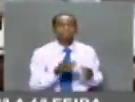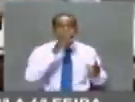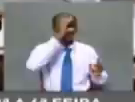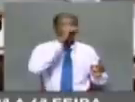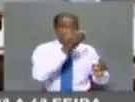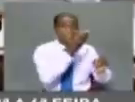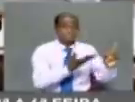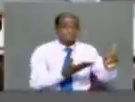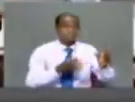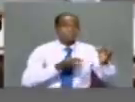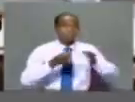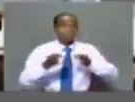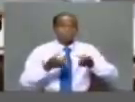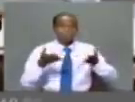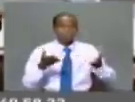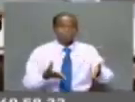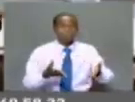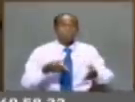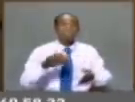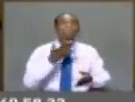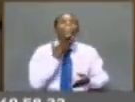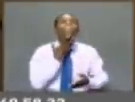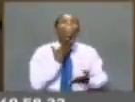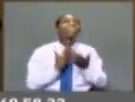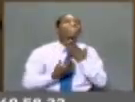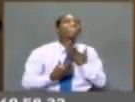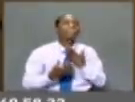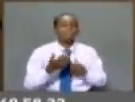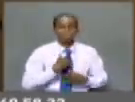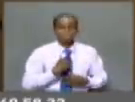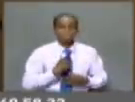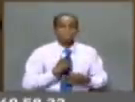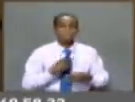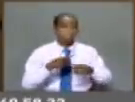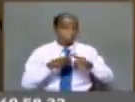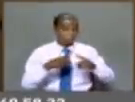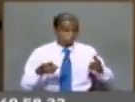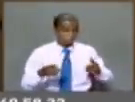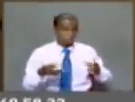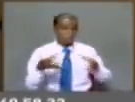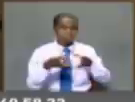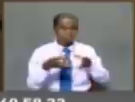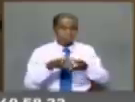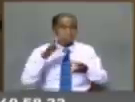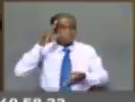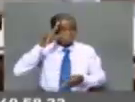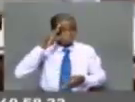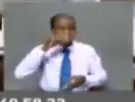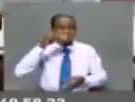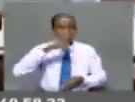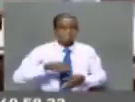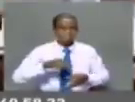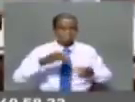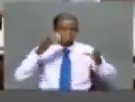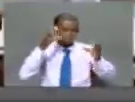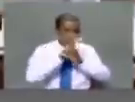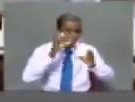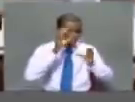a responsabilização criminal deve vir. E eu até nisso também vou mais lá para frente, por